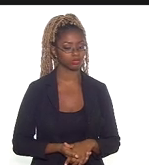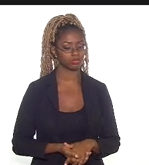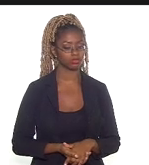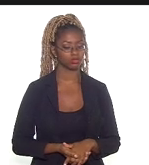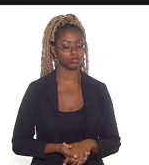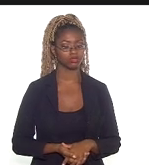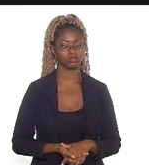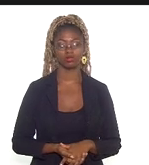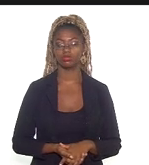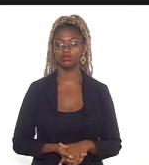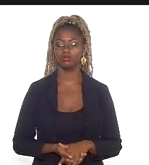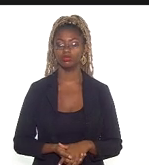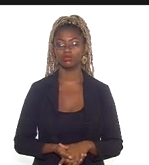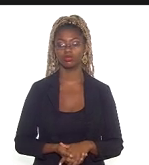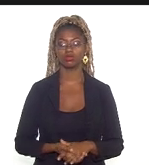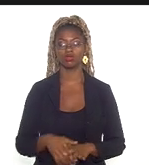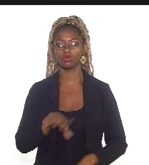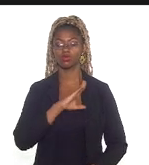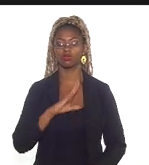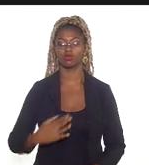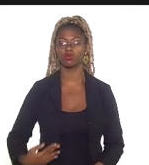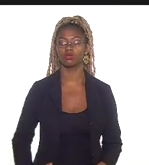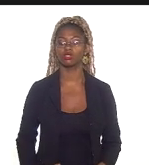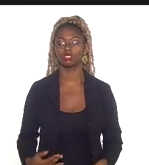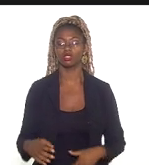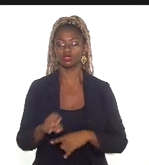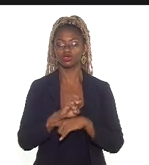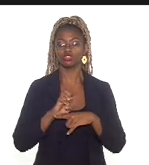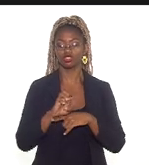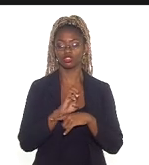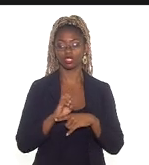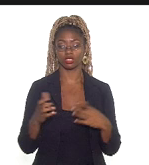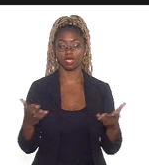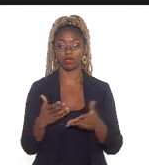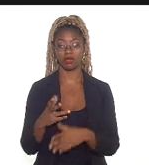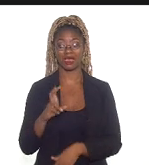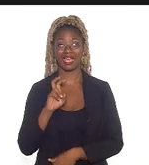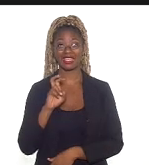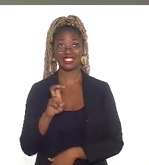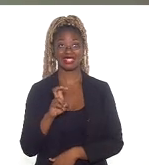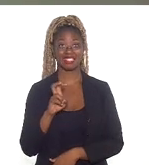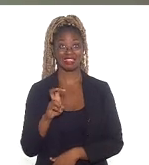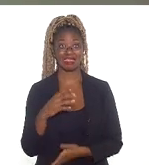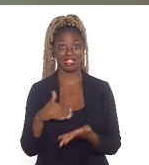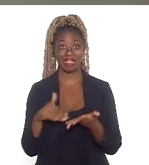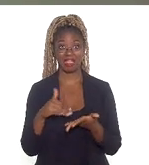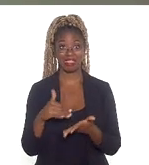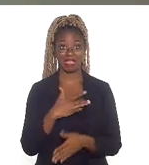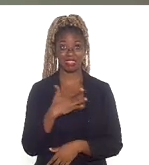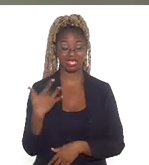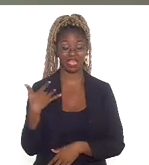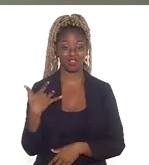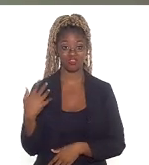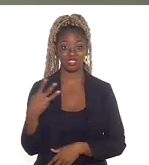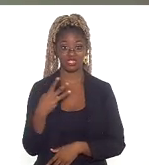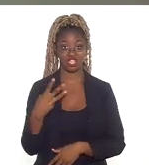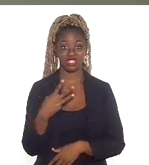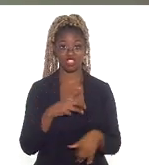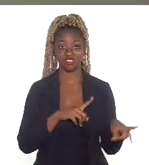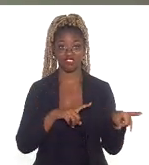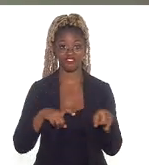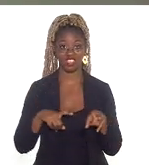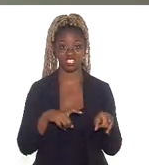um governo do Estado que está no 5º secretário de saúde, no 3º de fazenda,